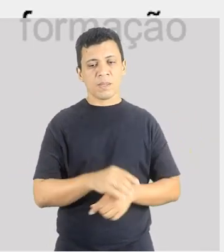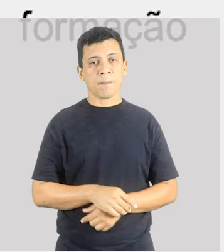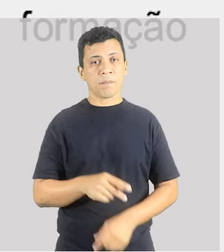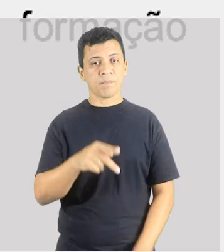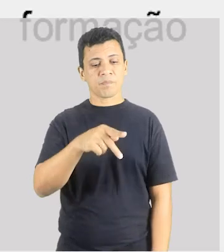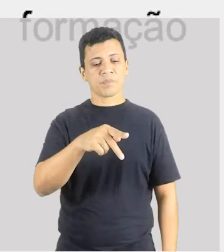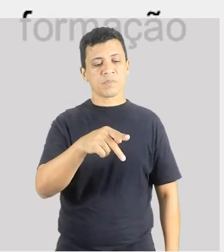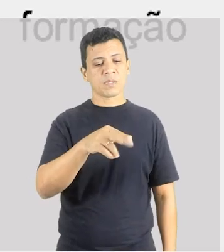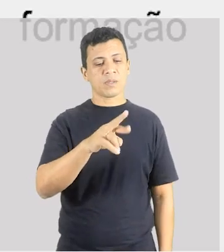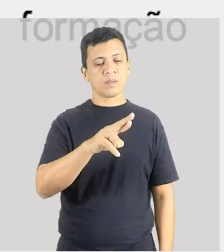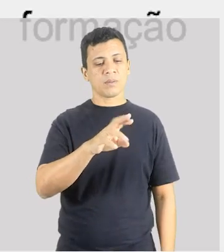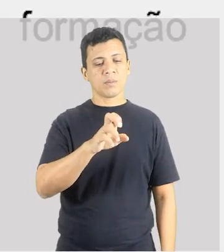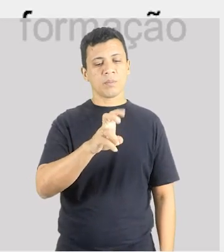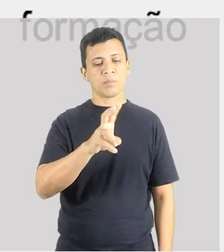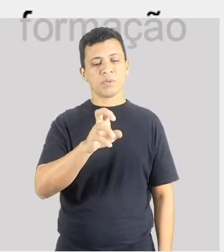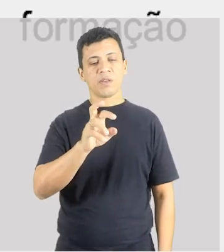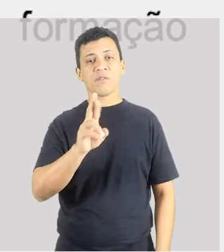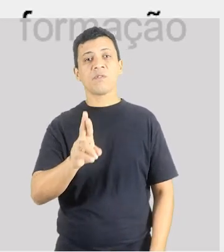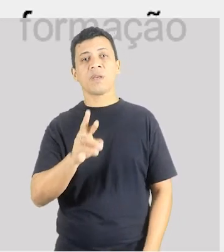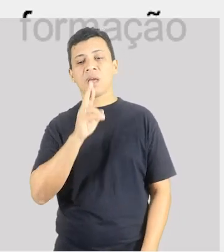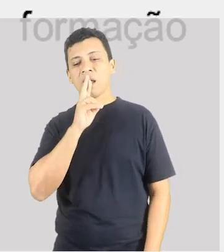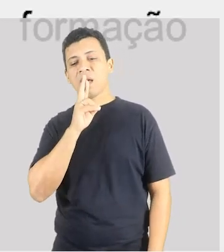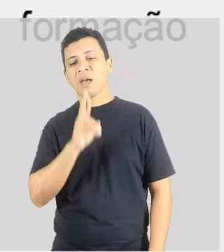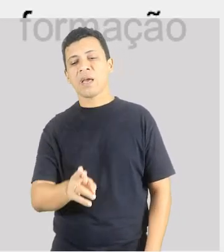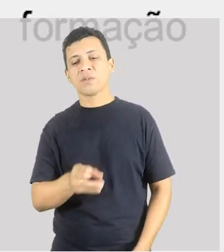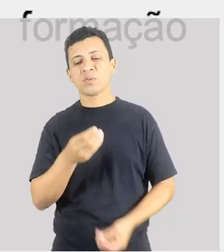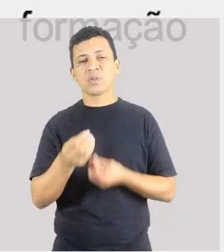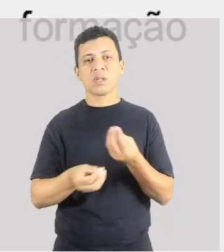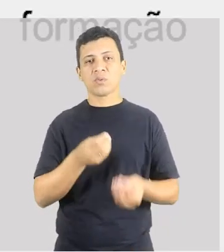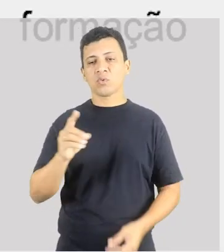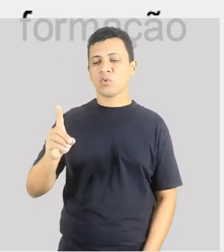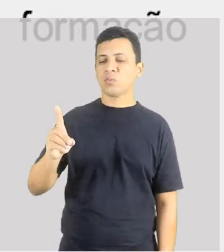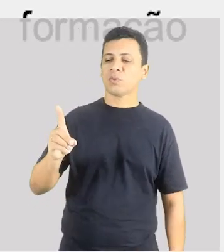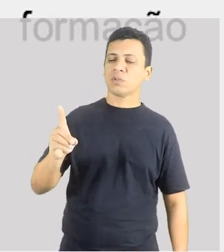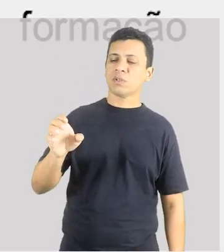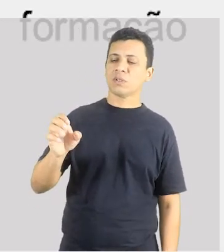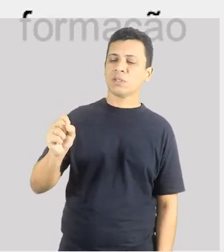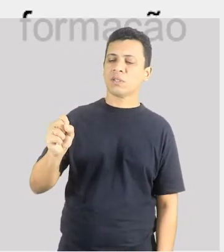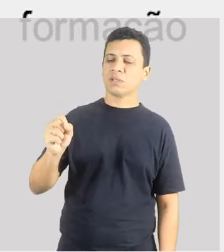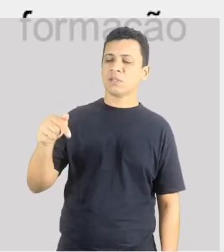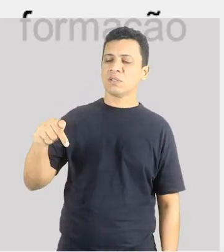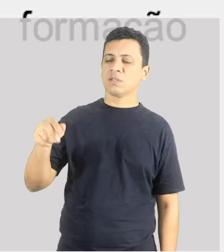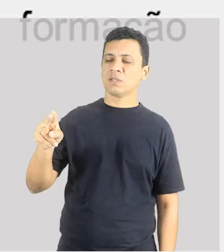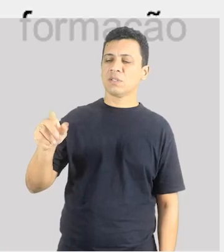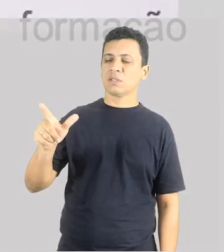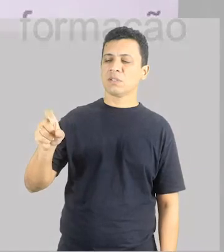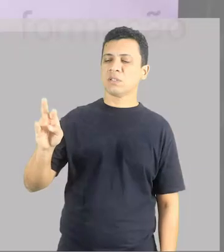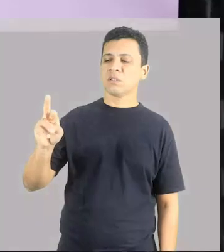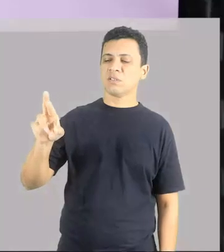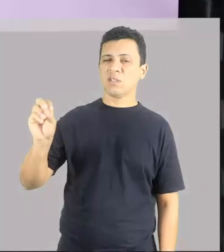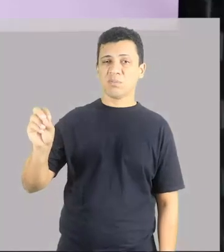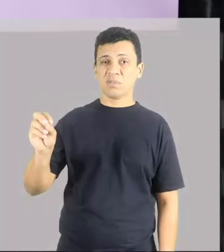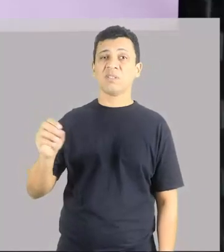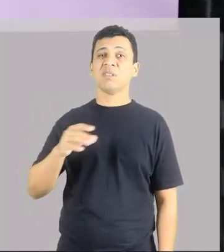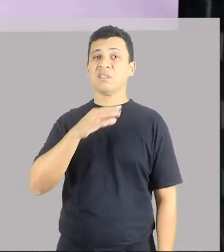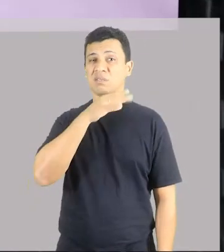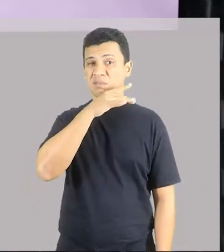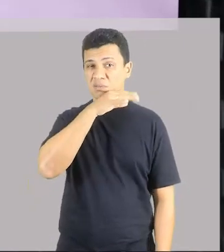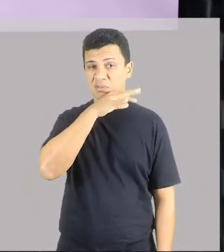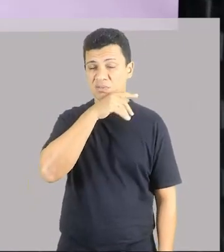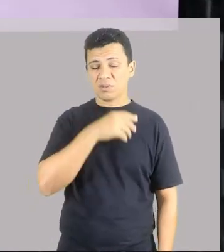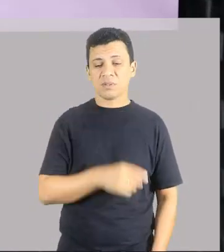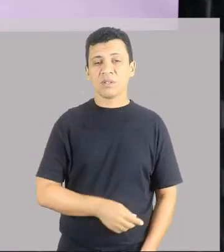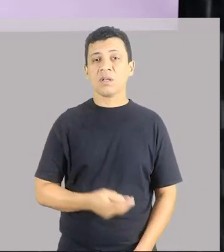prever que o resultado desse desequilíbrio será catastrófico certo e o que que ele quer na questão ele